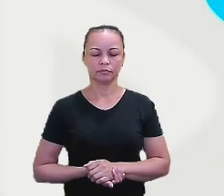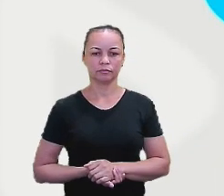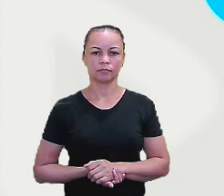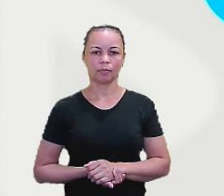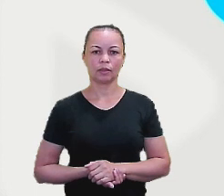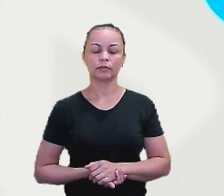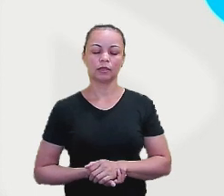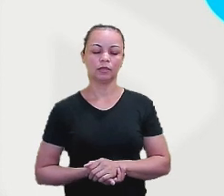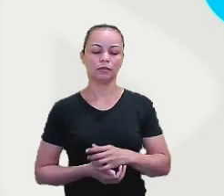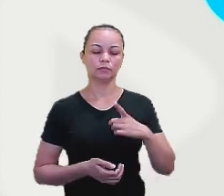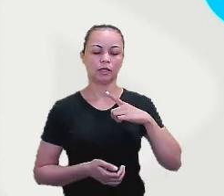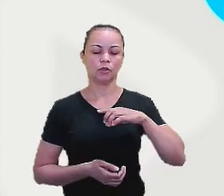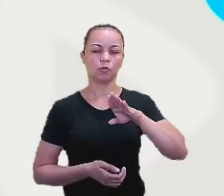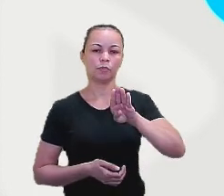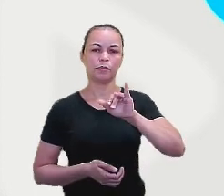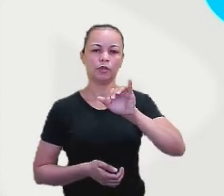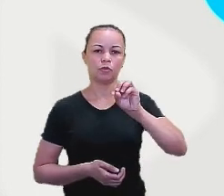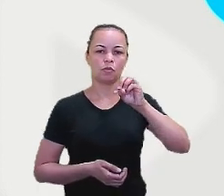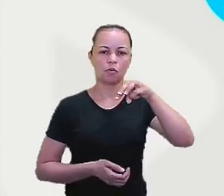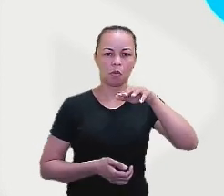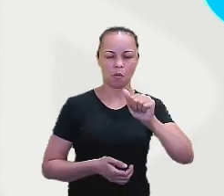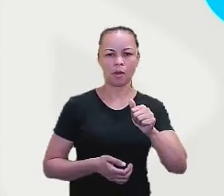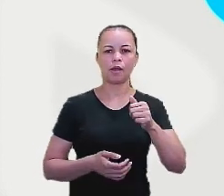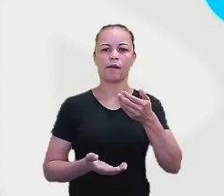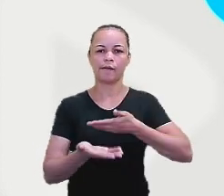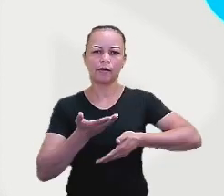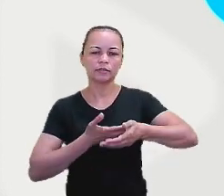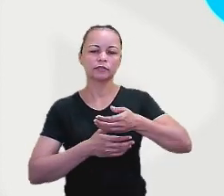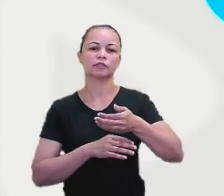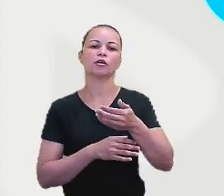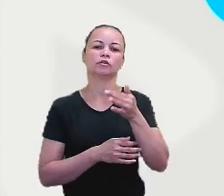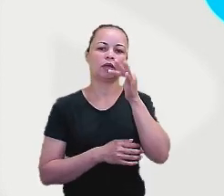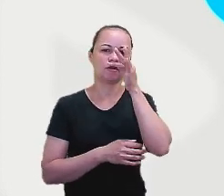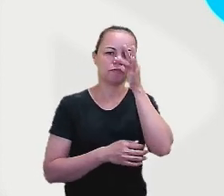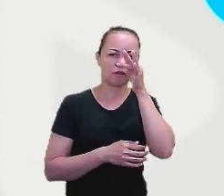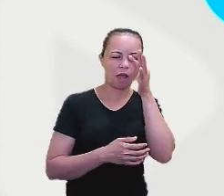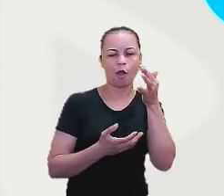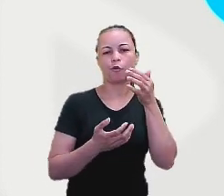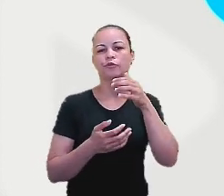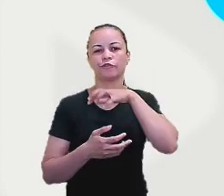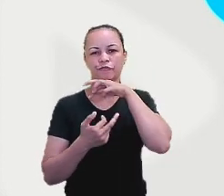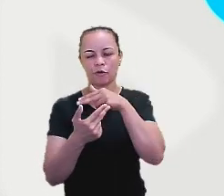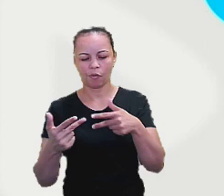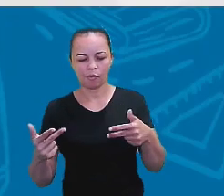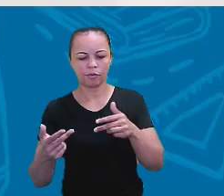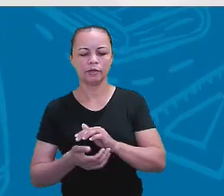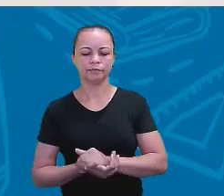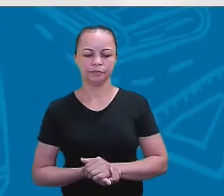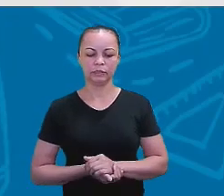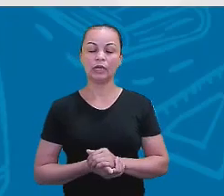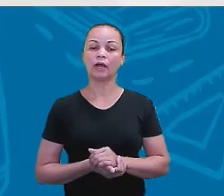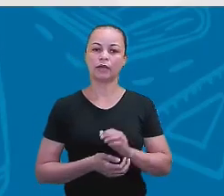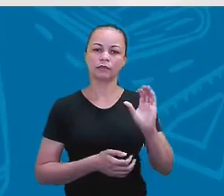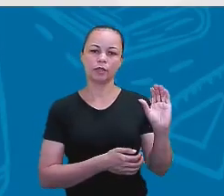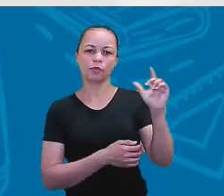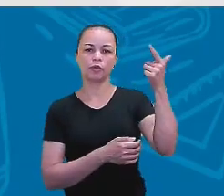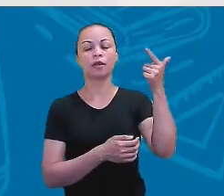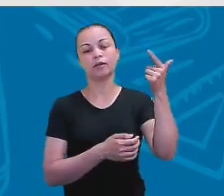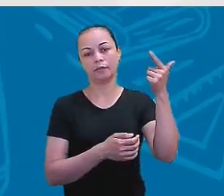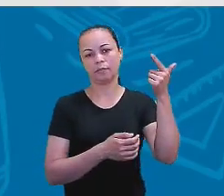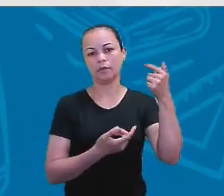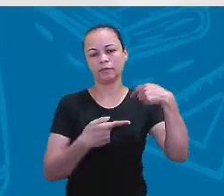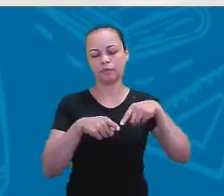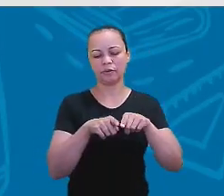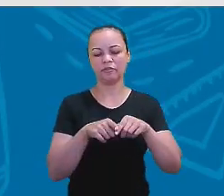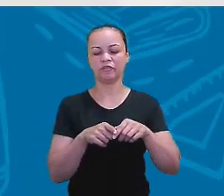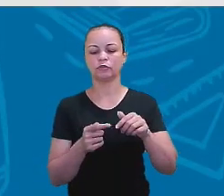Bioma, tá? Relação entre a fauna, a flora, clima de uma região. Aí entra fatores bióticos e fatores